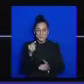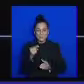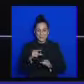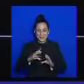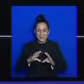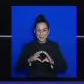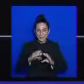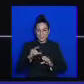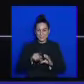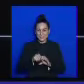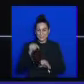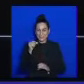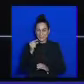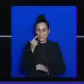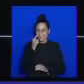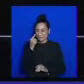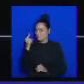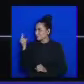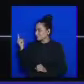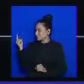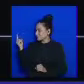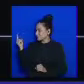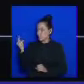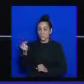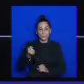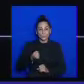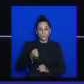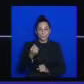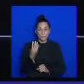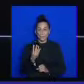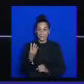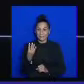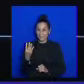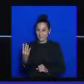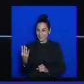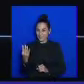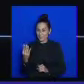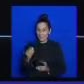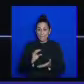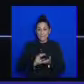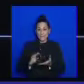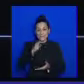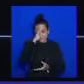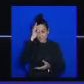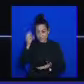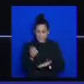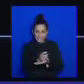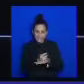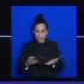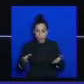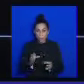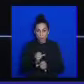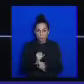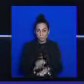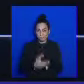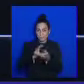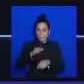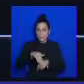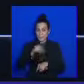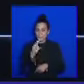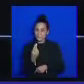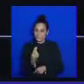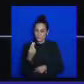Primeira bola sorteada, 44, número 44. Prêmio principal da Quina hoje acumulado em mais